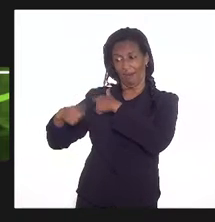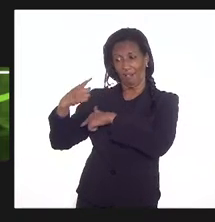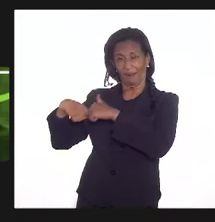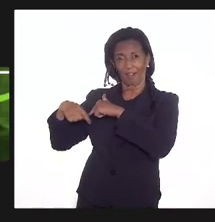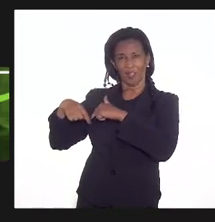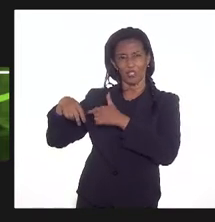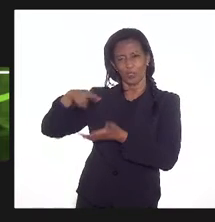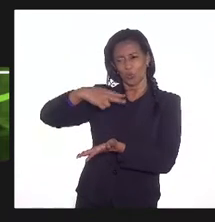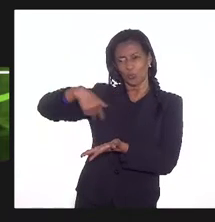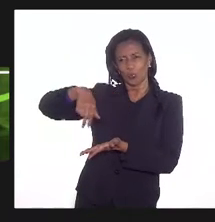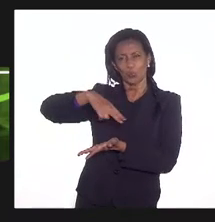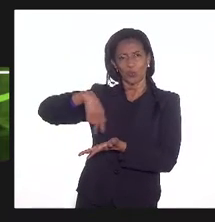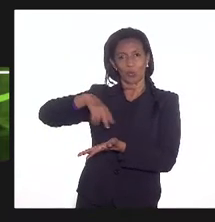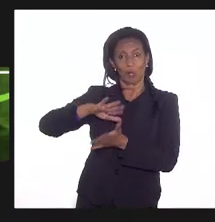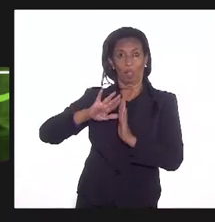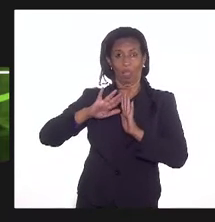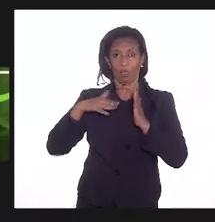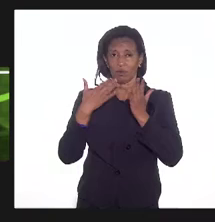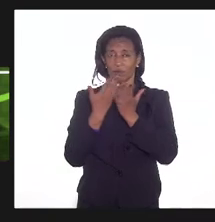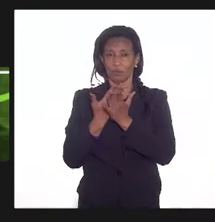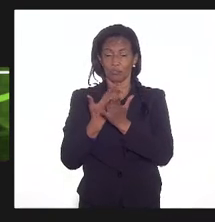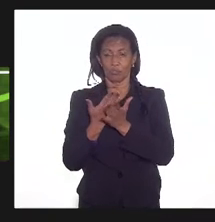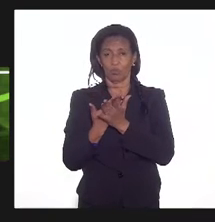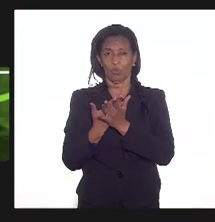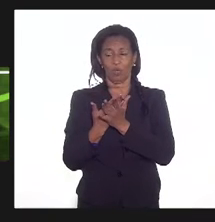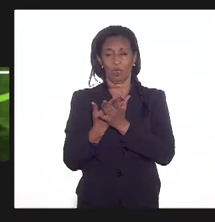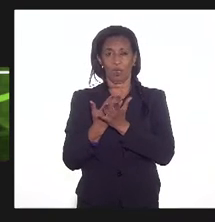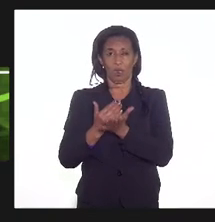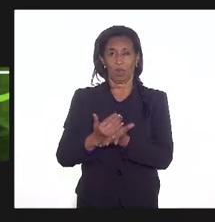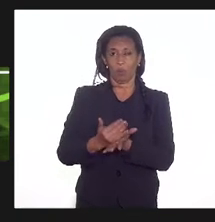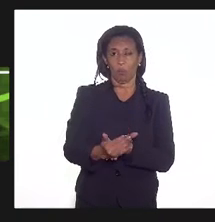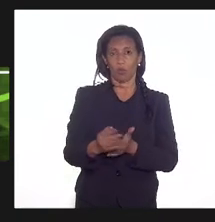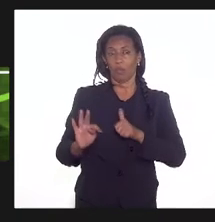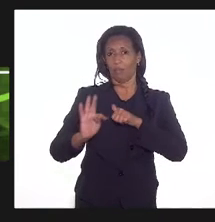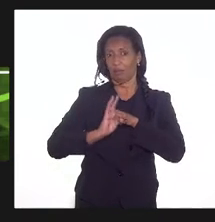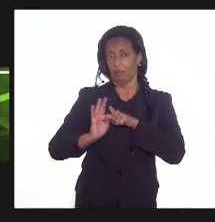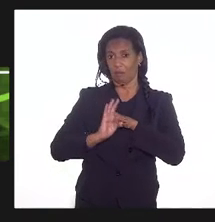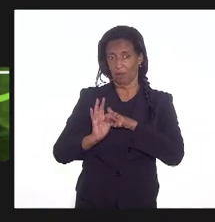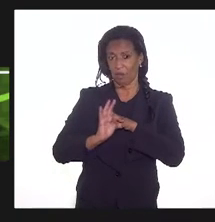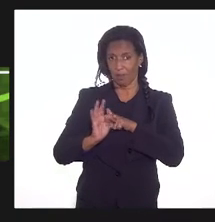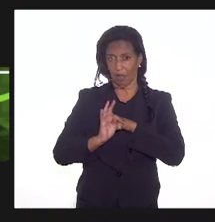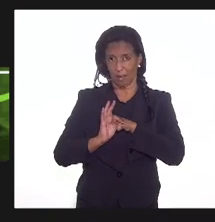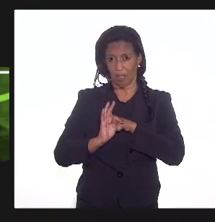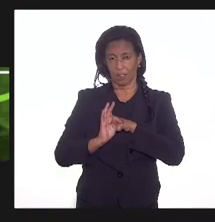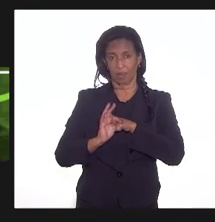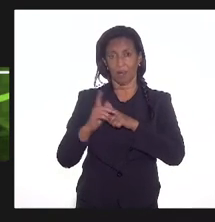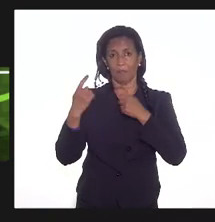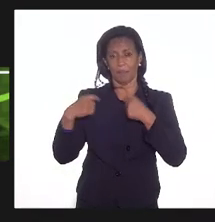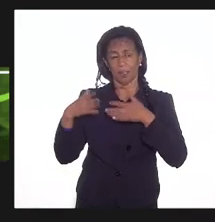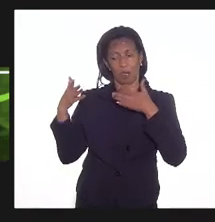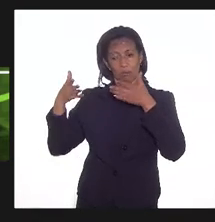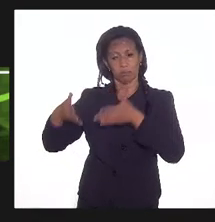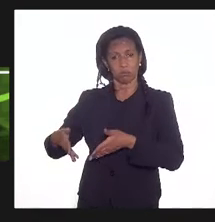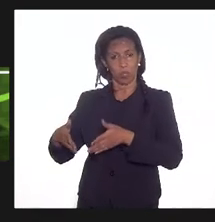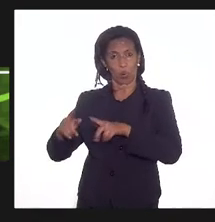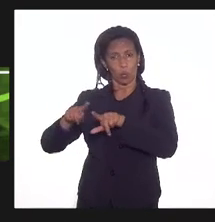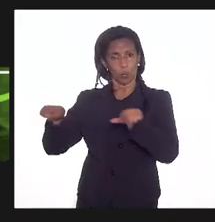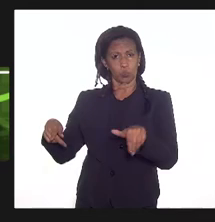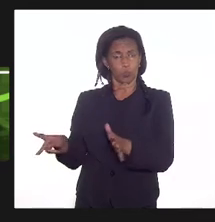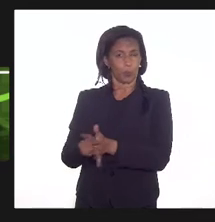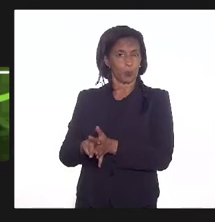de baile a escola ela é uma escola técnica né precisa de uma especificidade física né